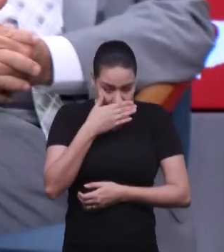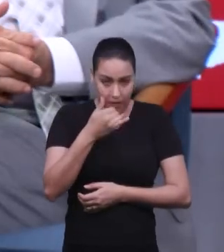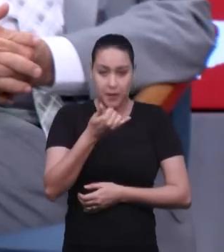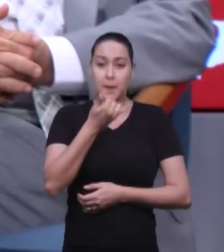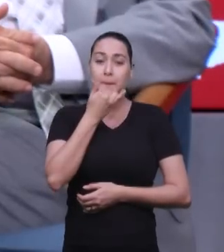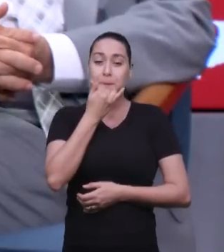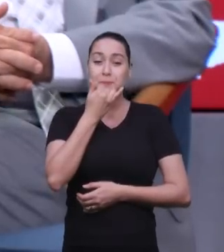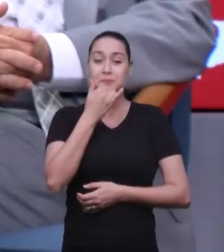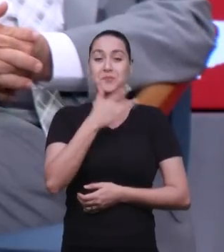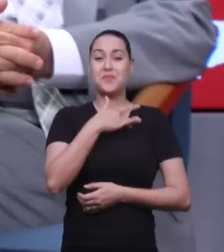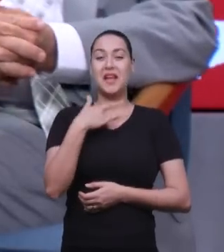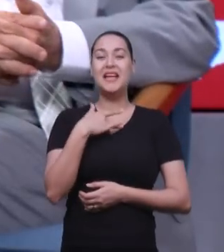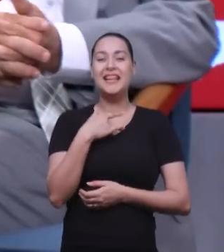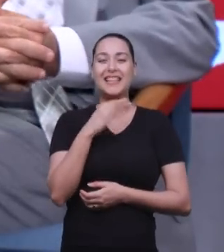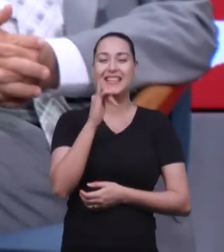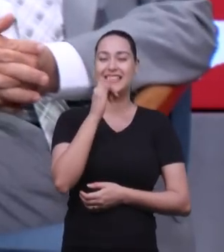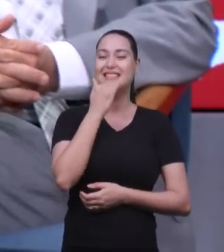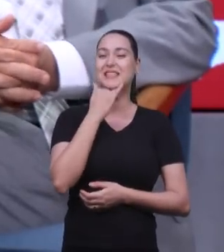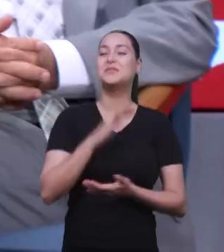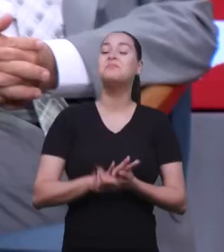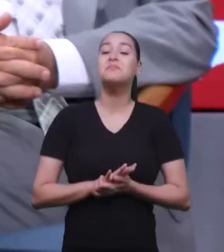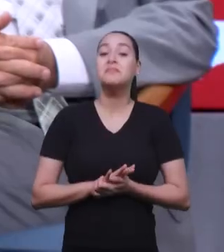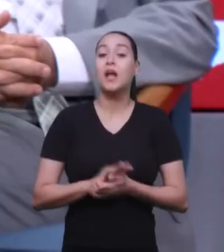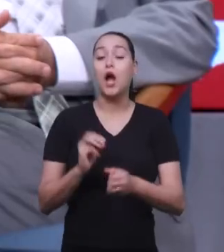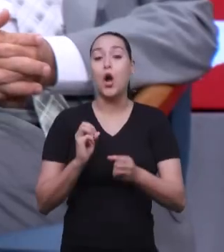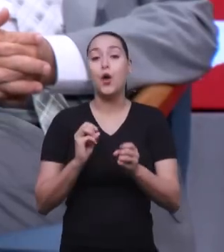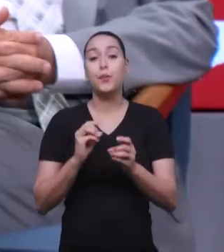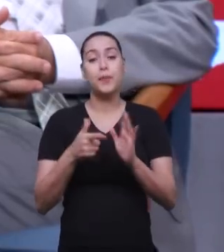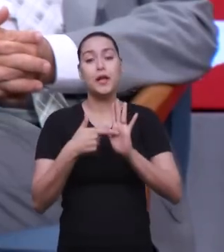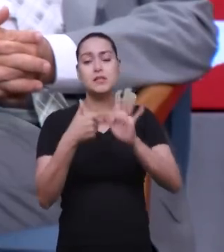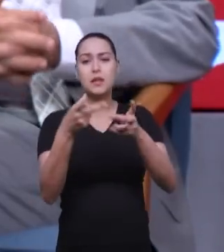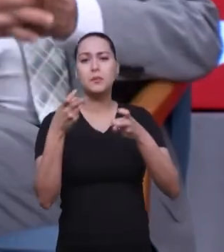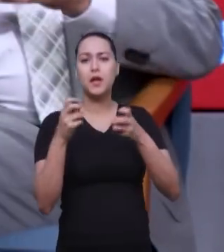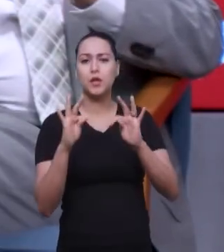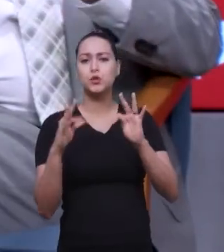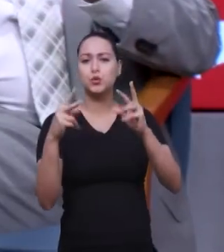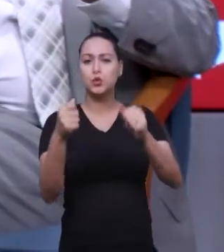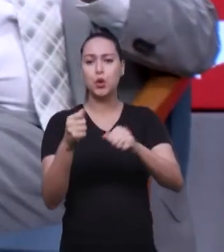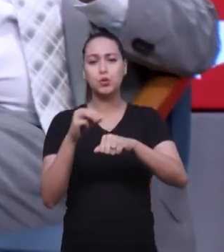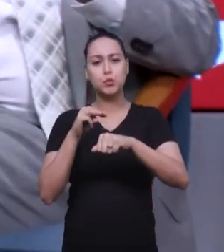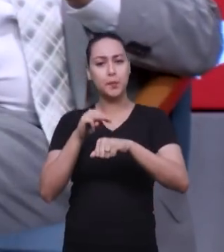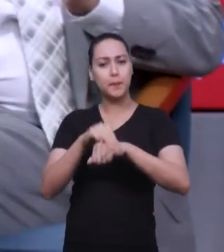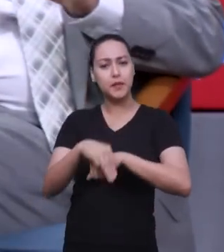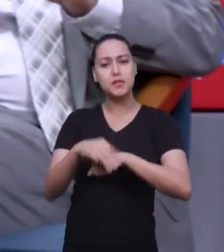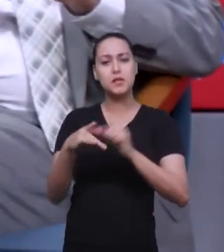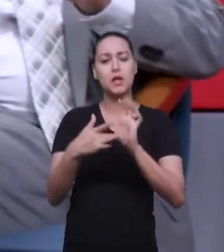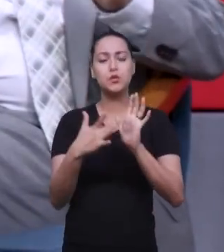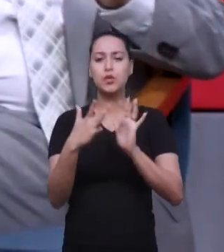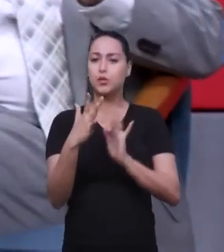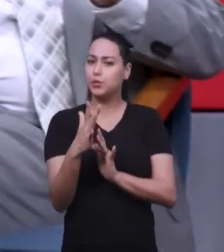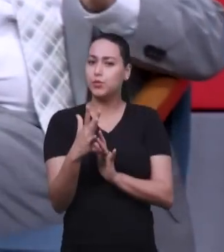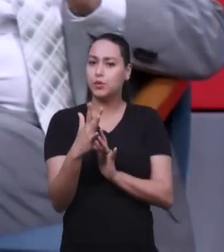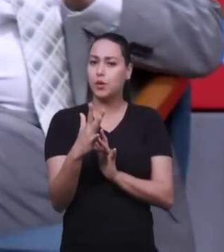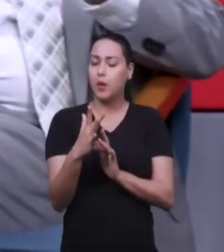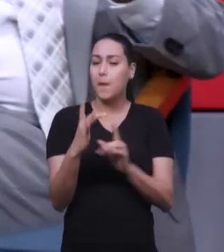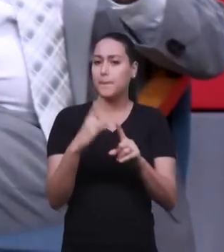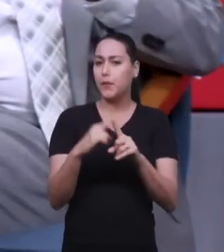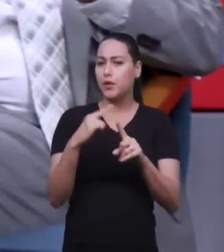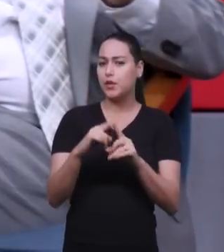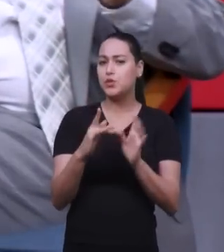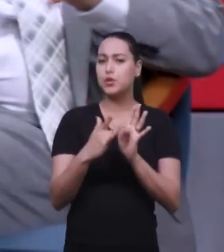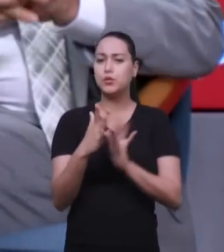todo o ministério de Jesus, mas Jesus tinha morrido e para eles